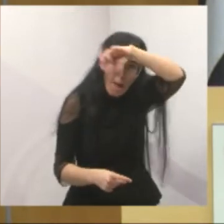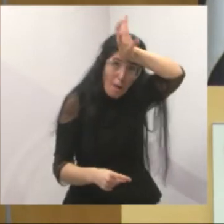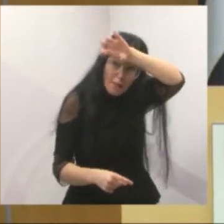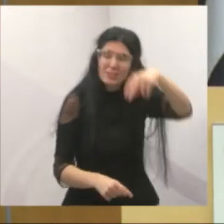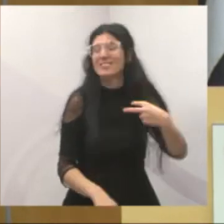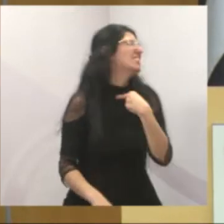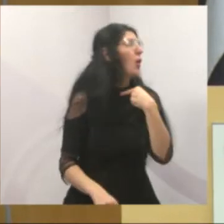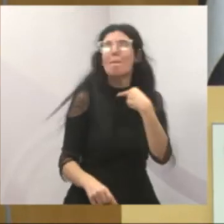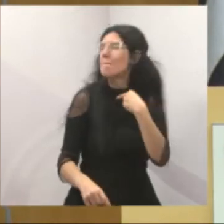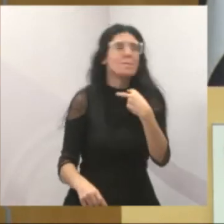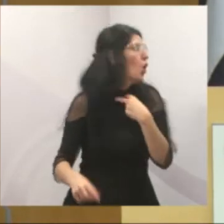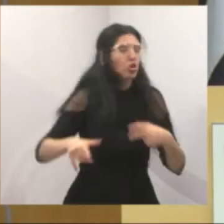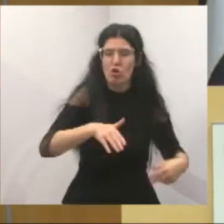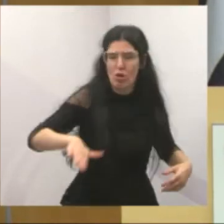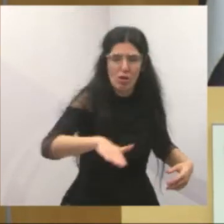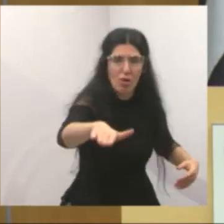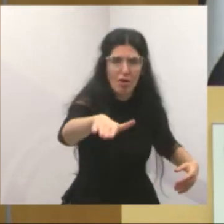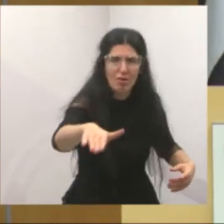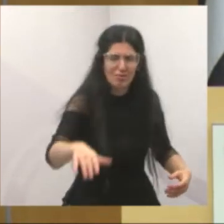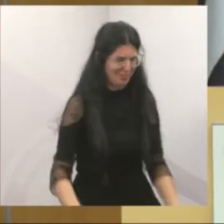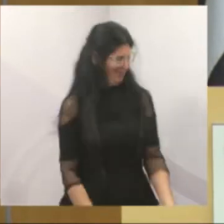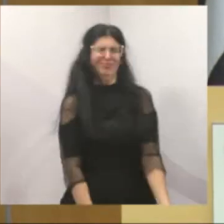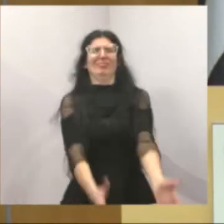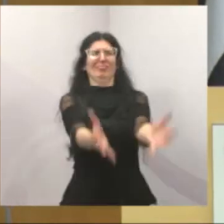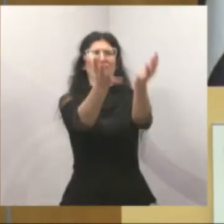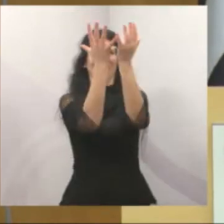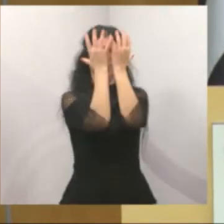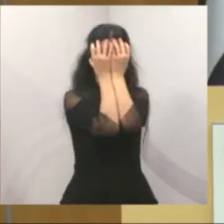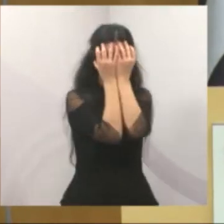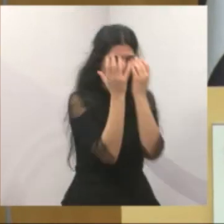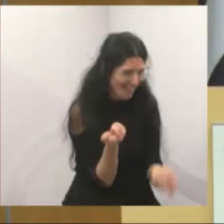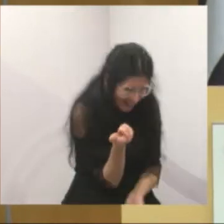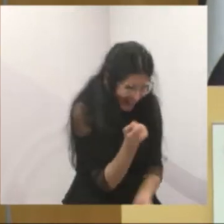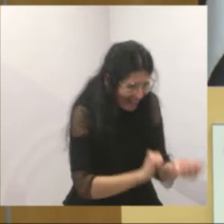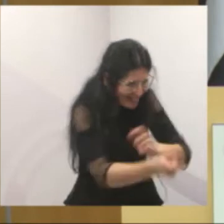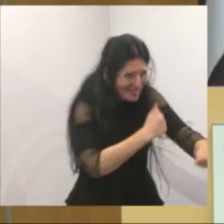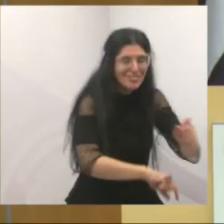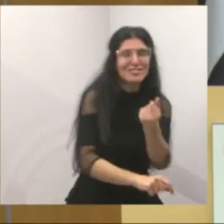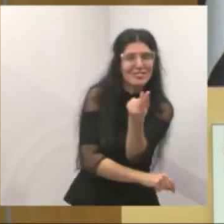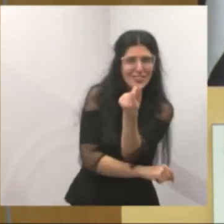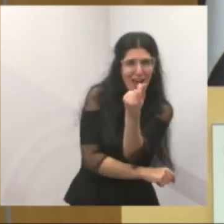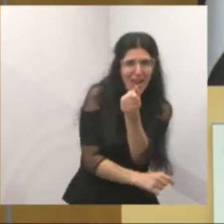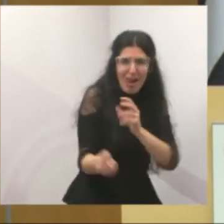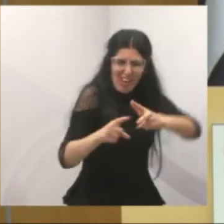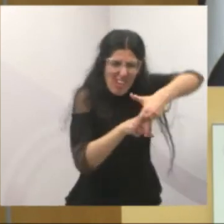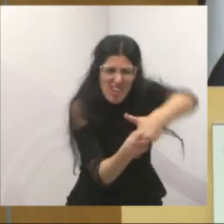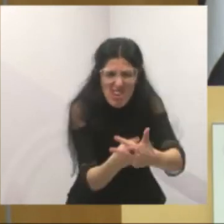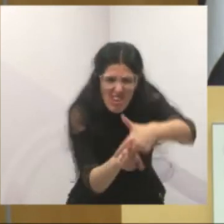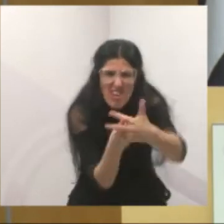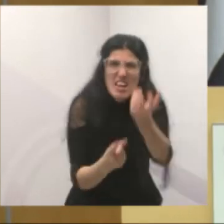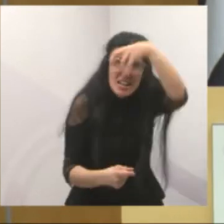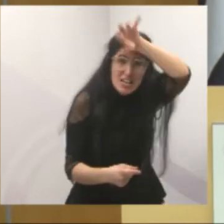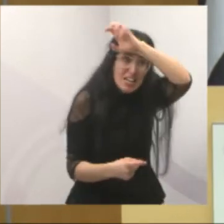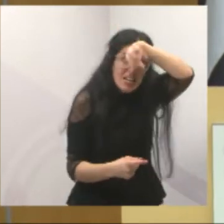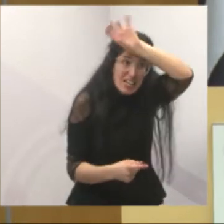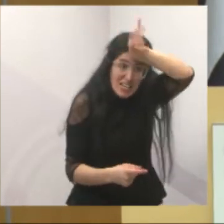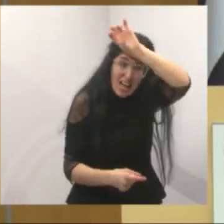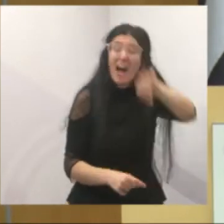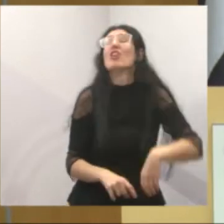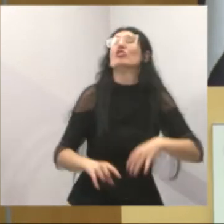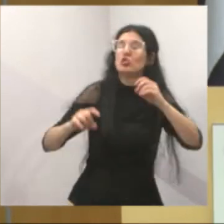Como é que pode? A administração pega o dinheiro público, reforma as ambulâncias do proprietário da